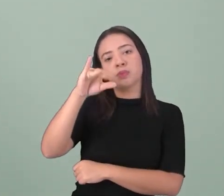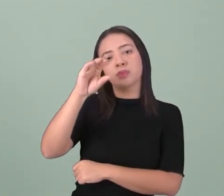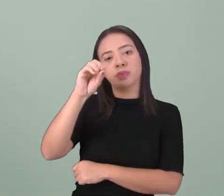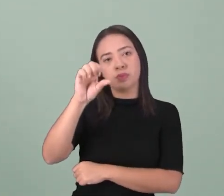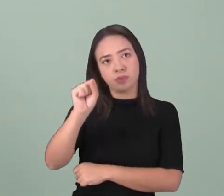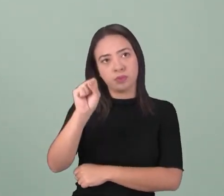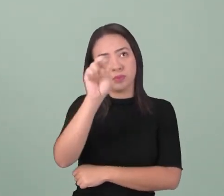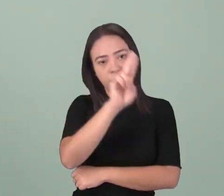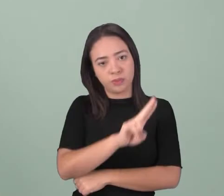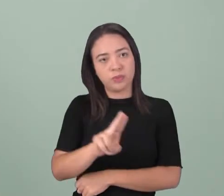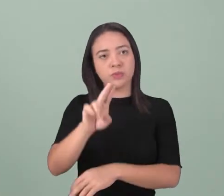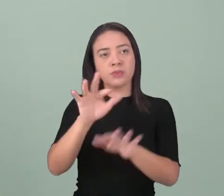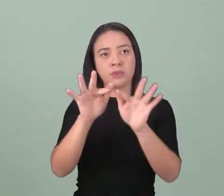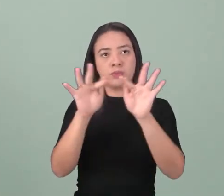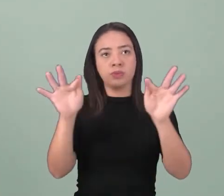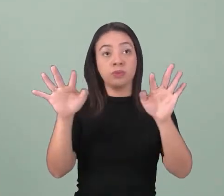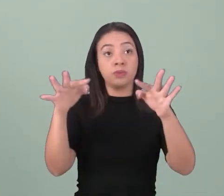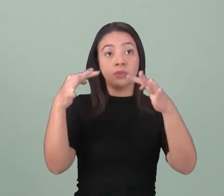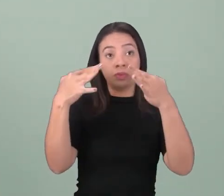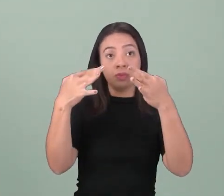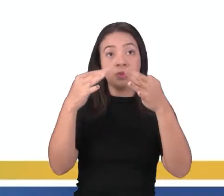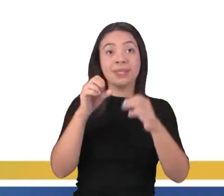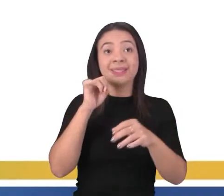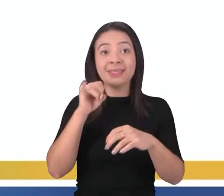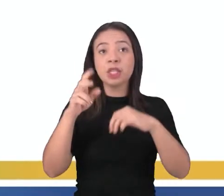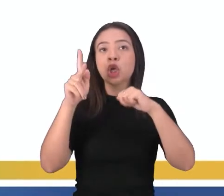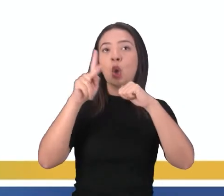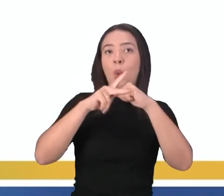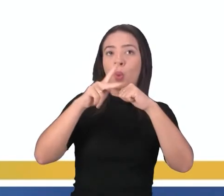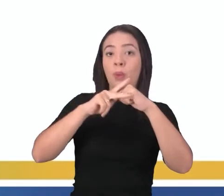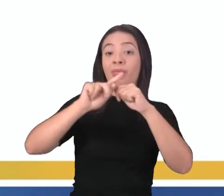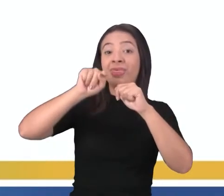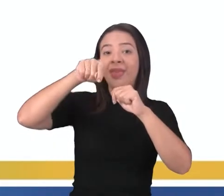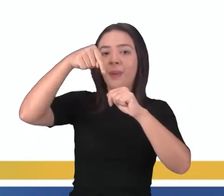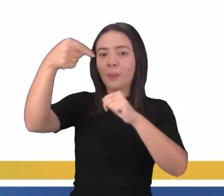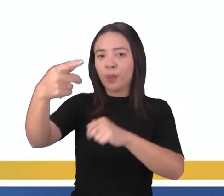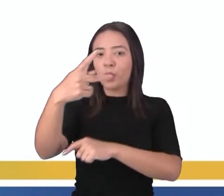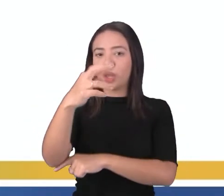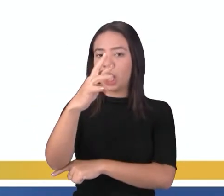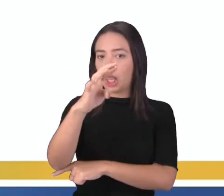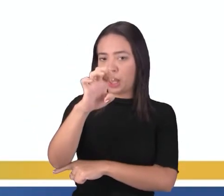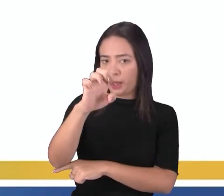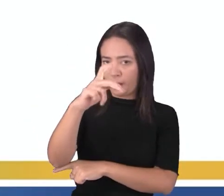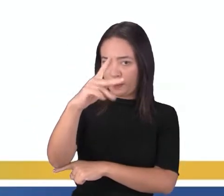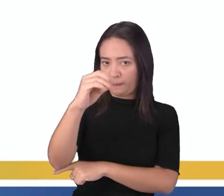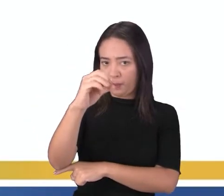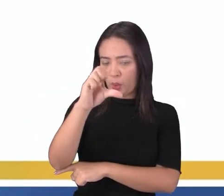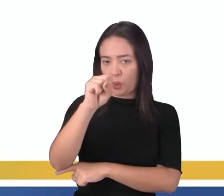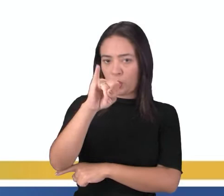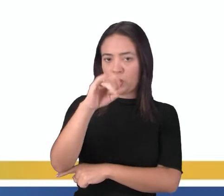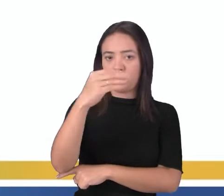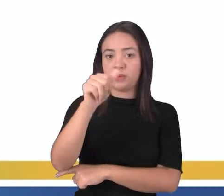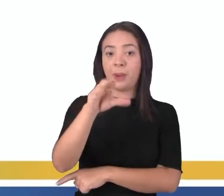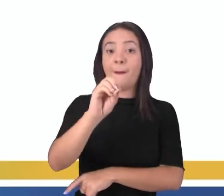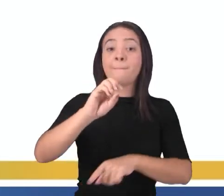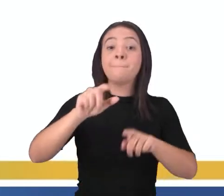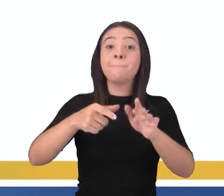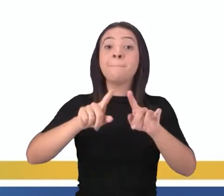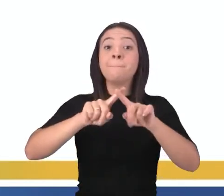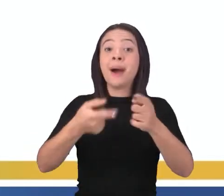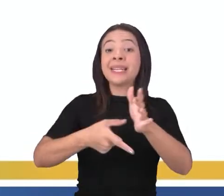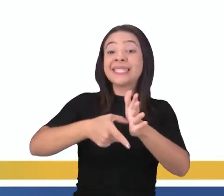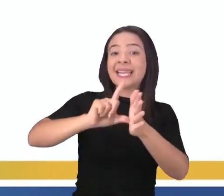certo? Atenção! Quando o pronome vem depois da preposição, mas vem antecedido de um verbo